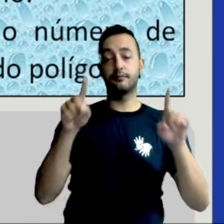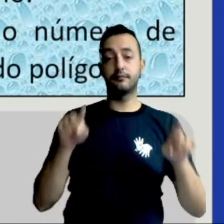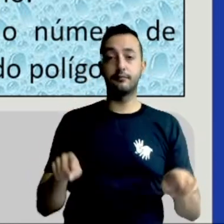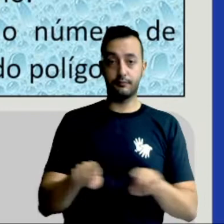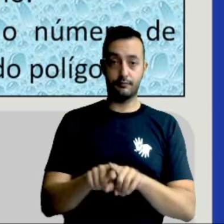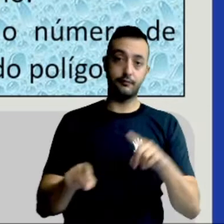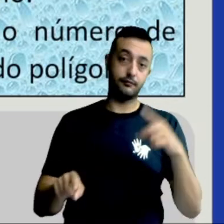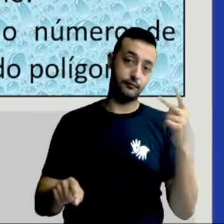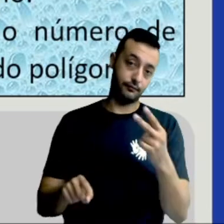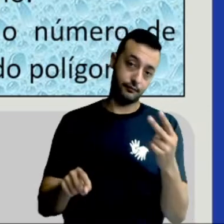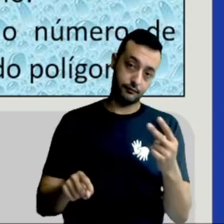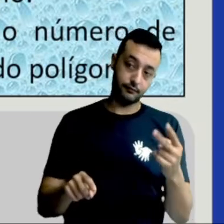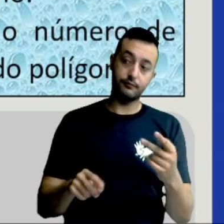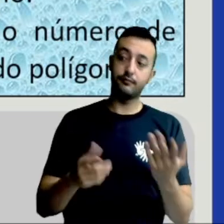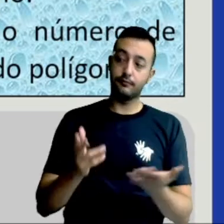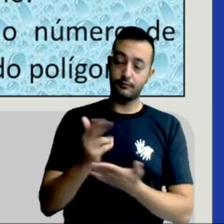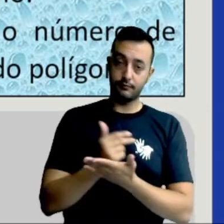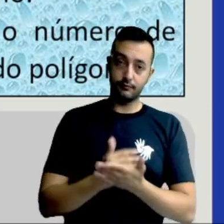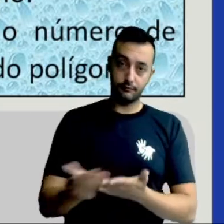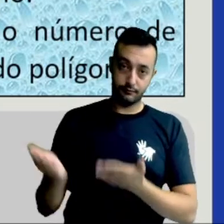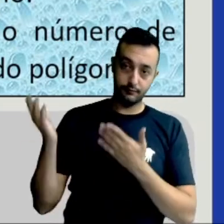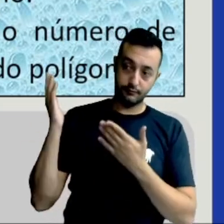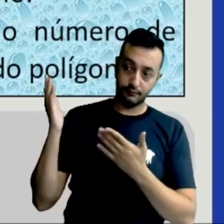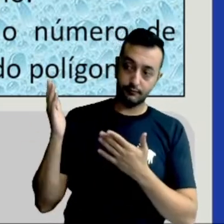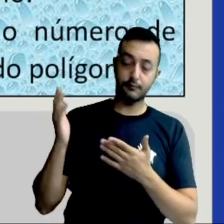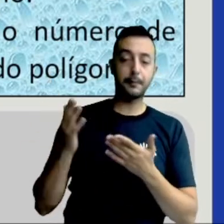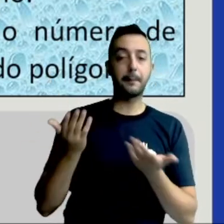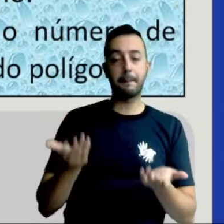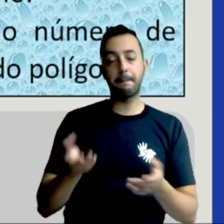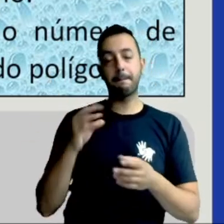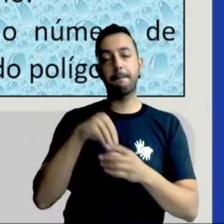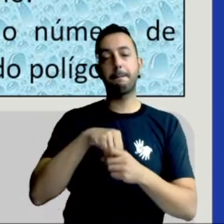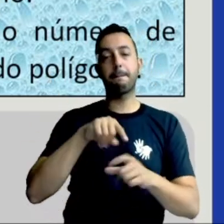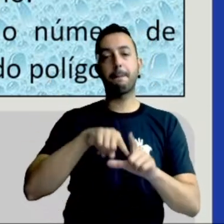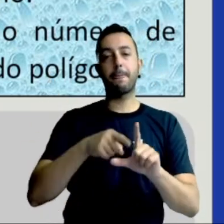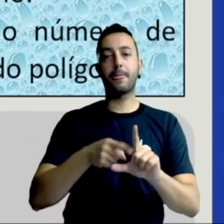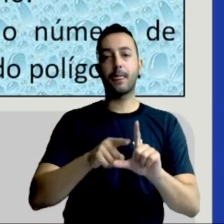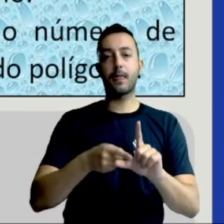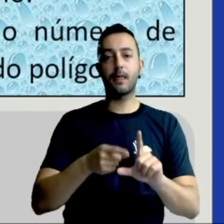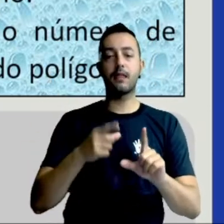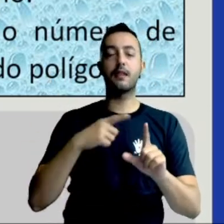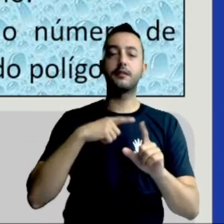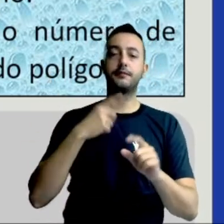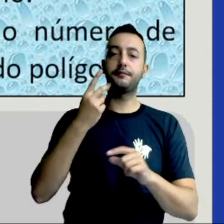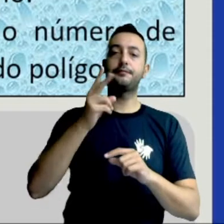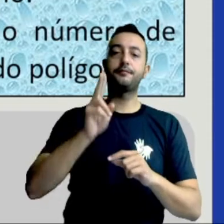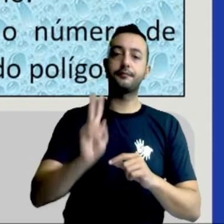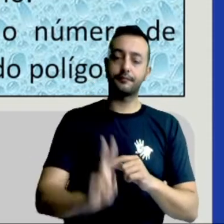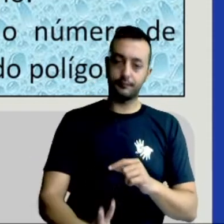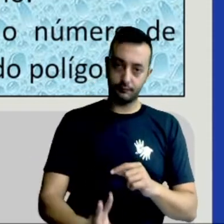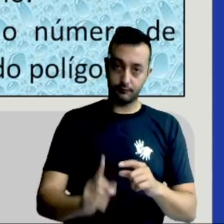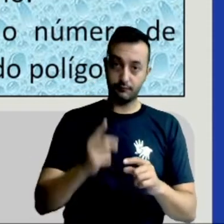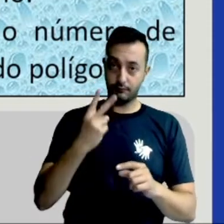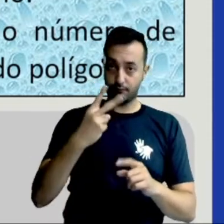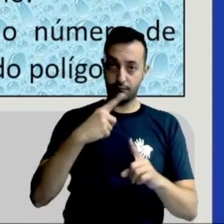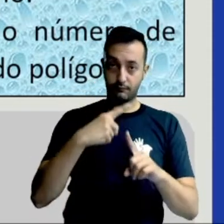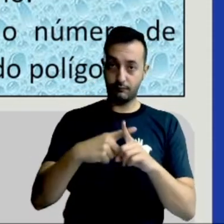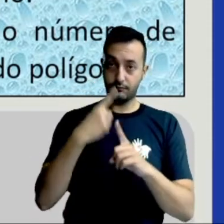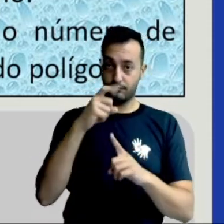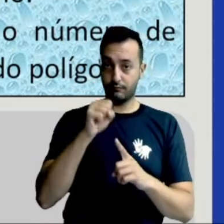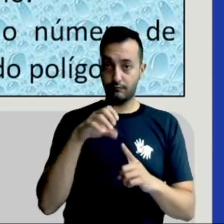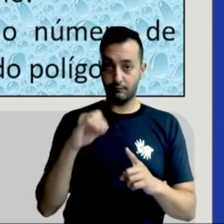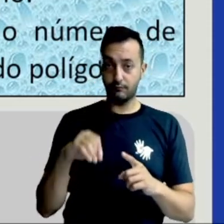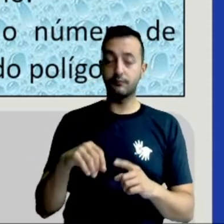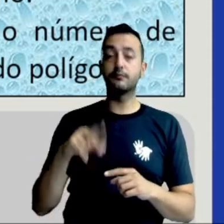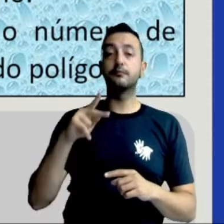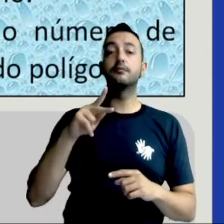2 triângulos? Olha ali o desenho, né? Então, os ângulos internos do quadrilátero serão 2 vezes 180.